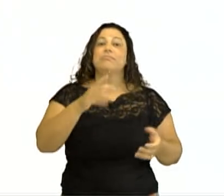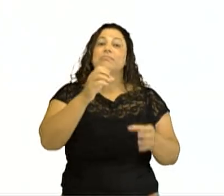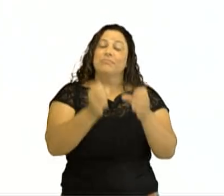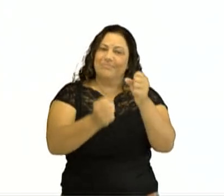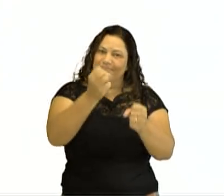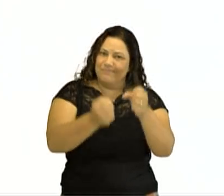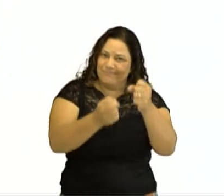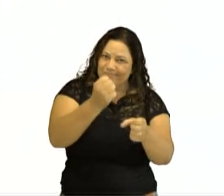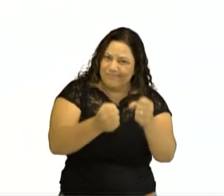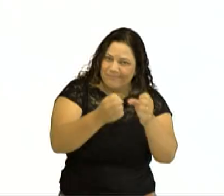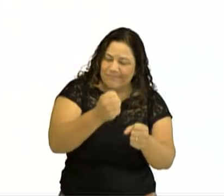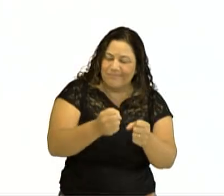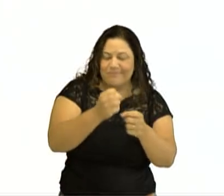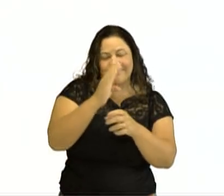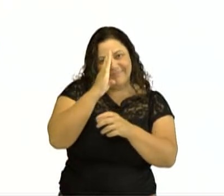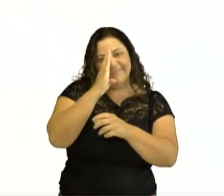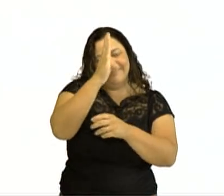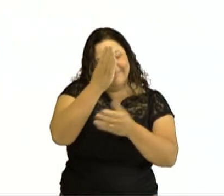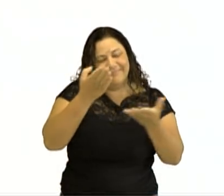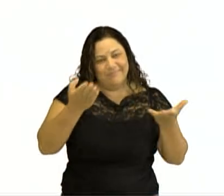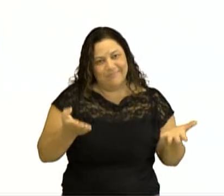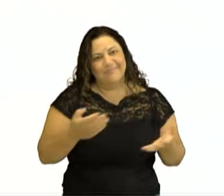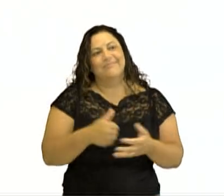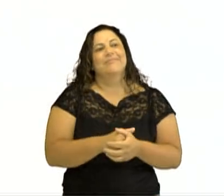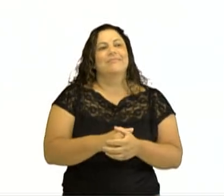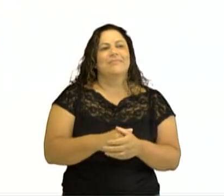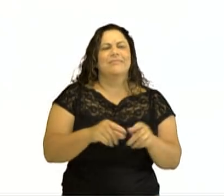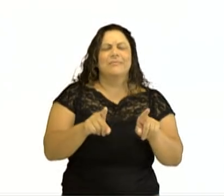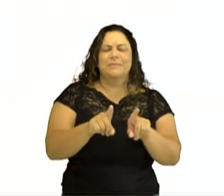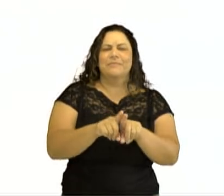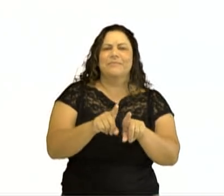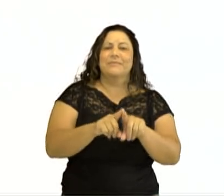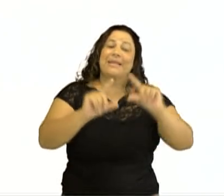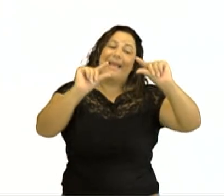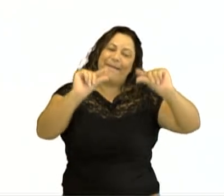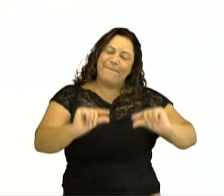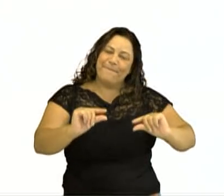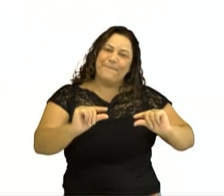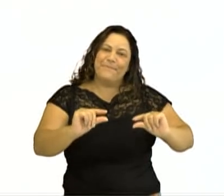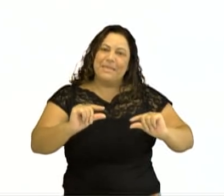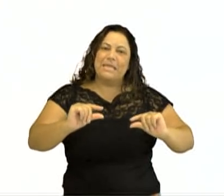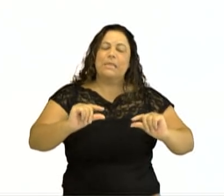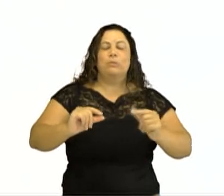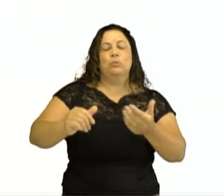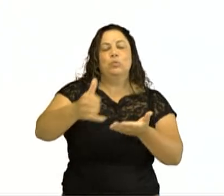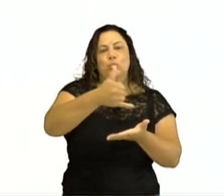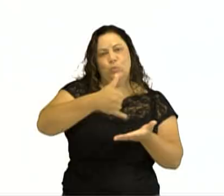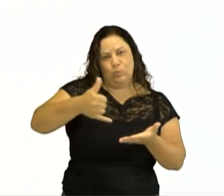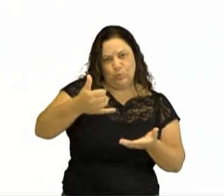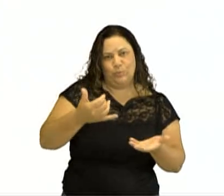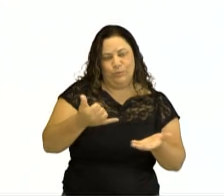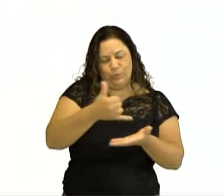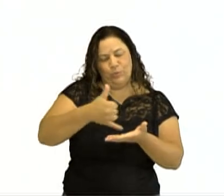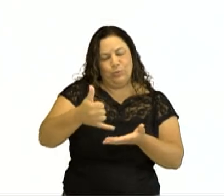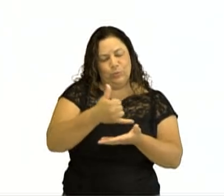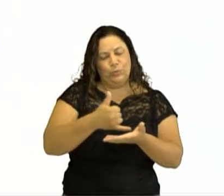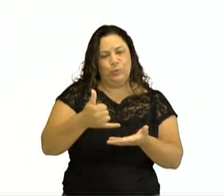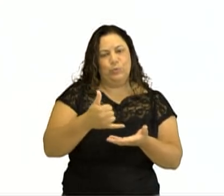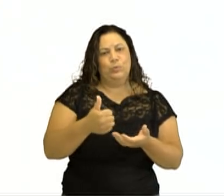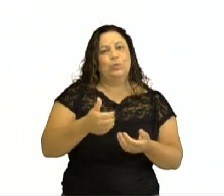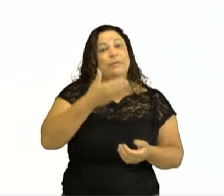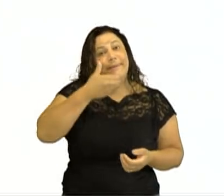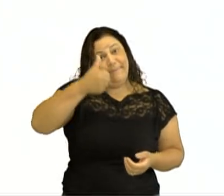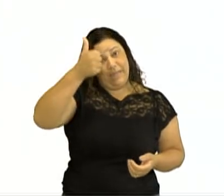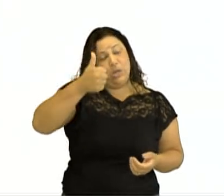também, preferencialmente, né? Alimentos com menos gordura são mais interessantes para a nossa saúde.